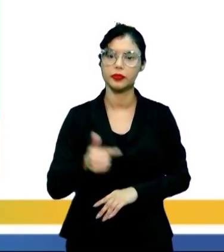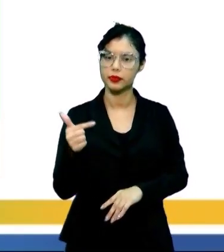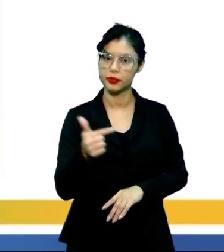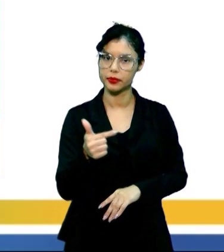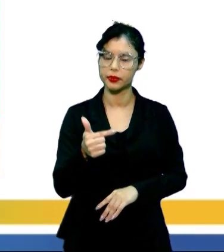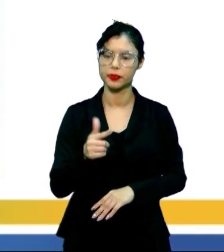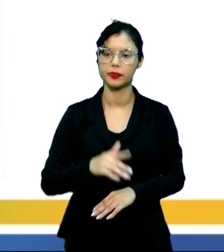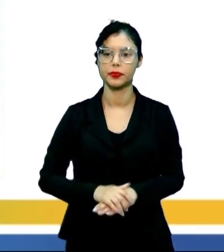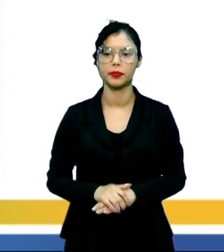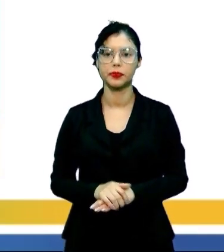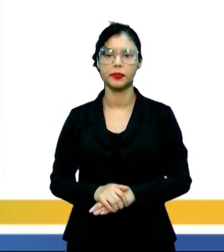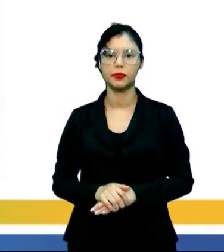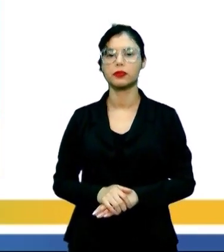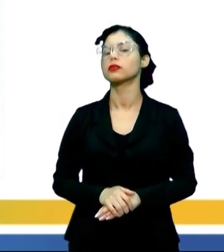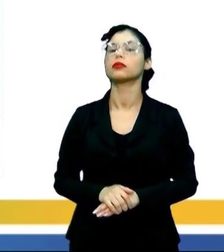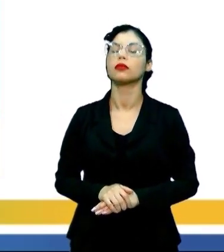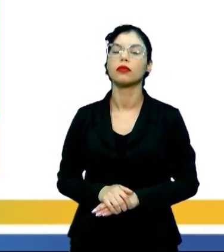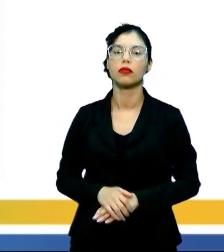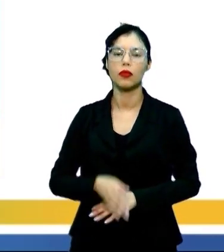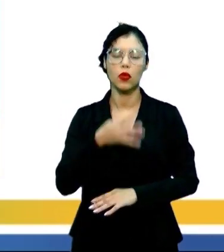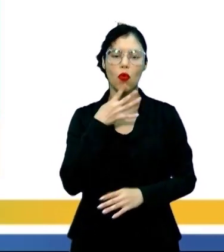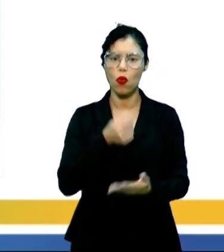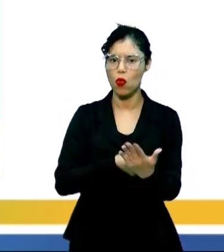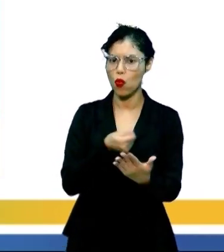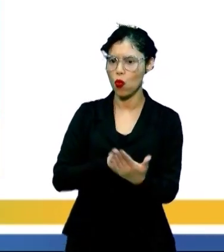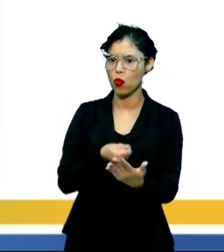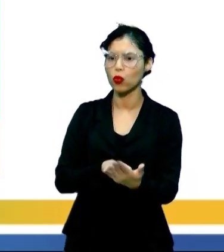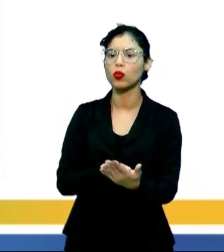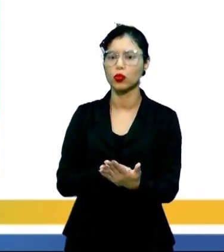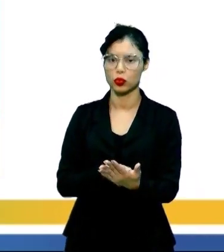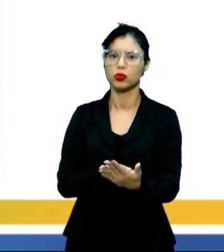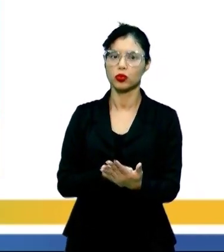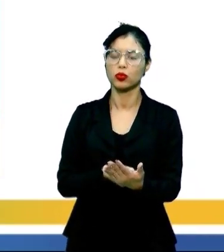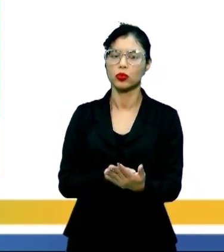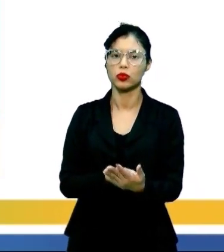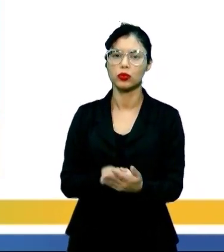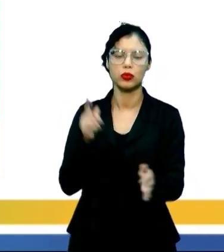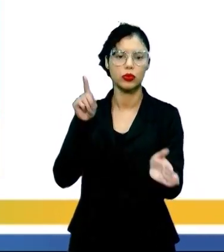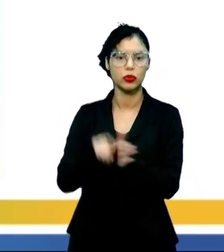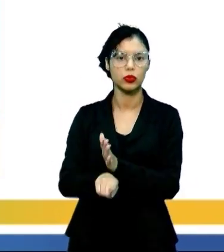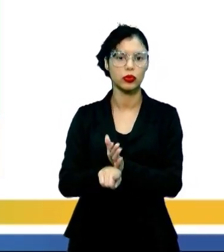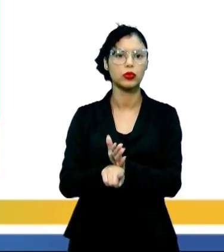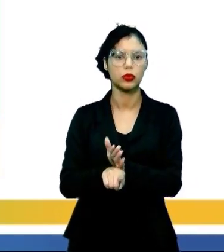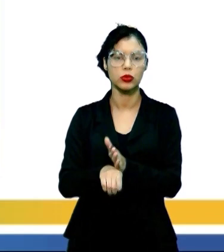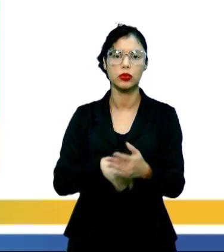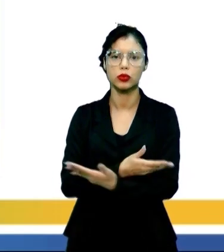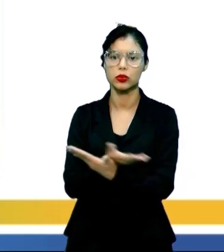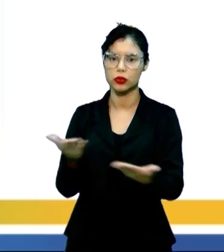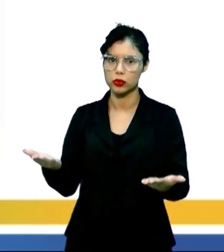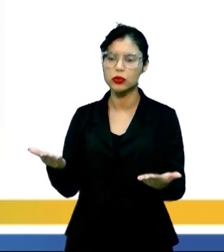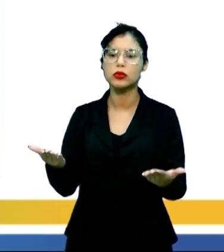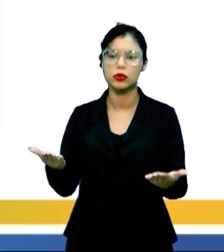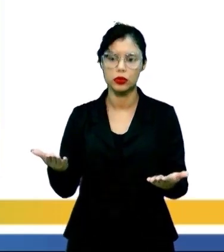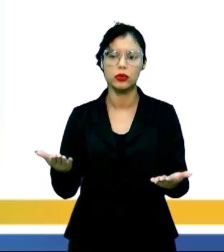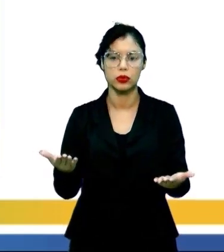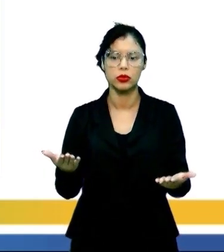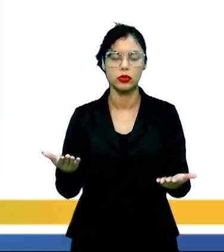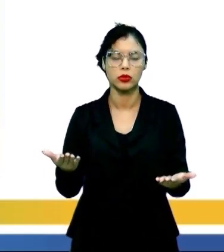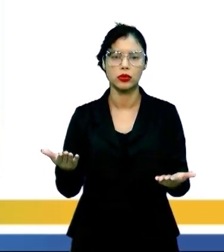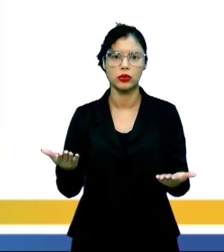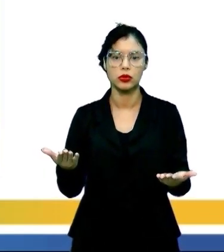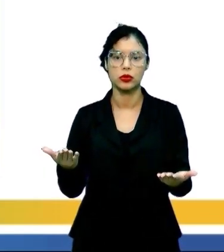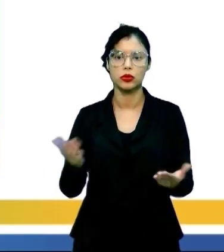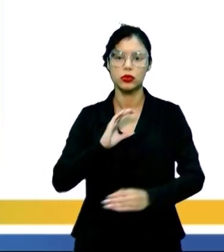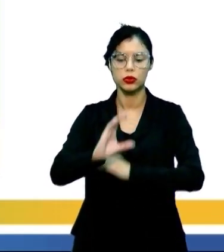Segundo ciclo, esse é bastante cobrado. Inclusive, vocês vão ver que as questões que eu trouxe para vocês são questões